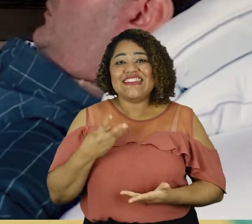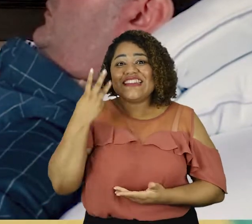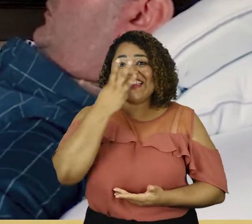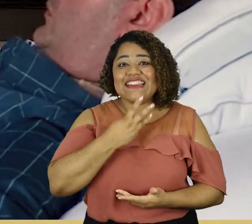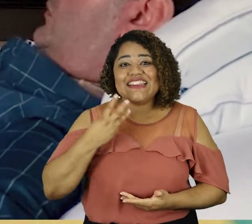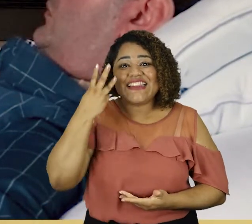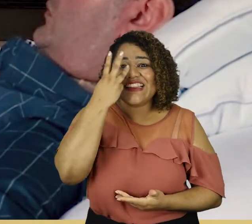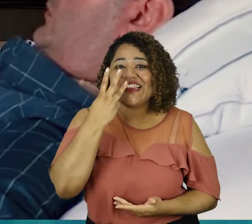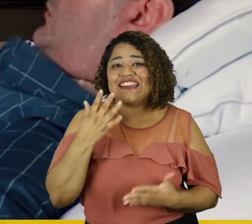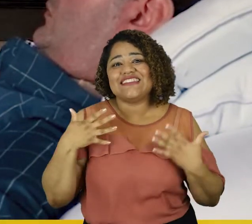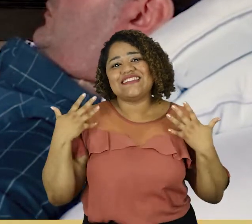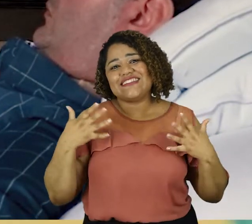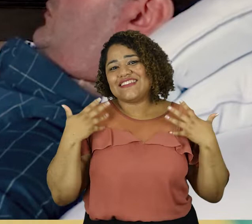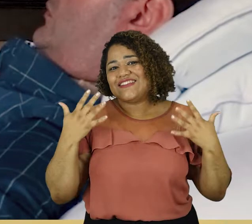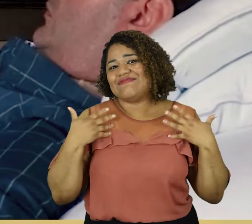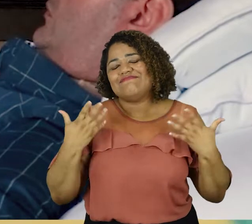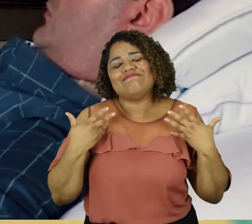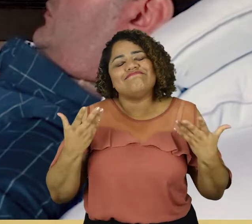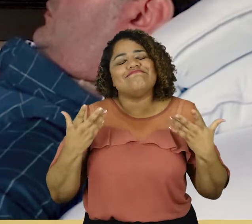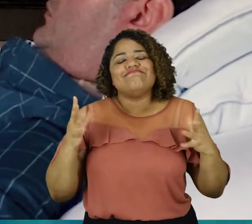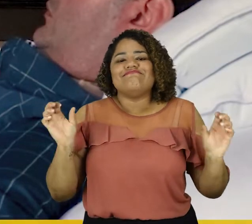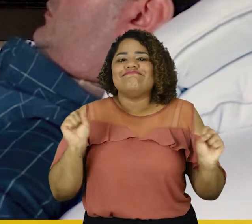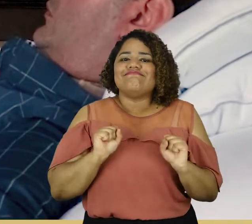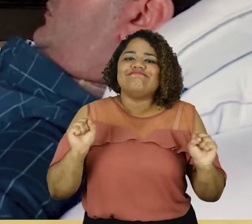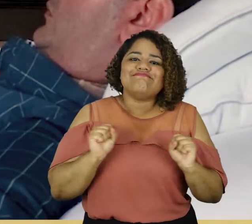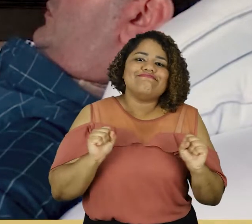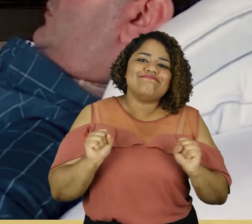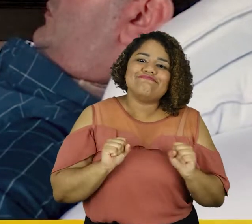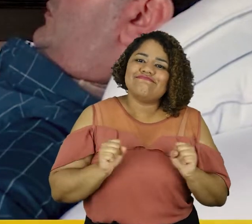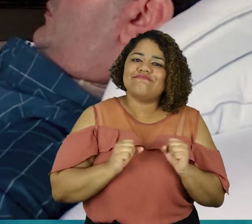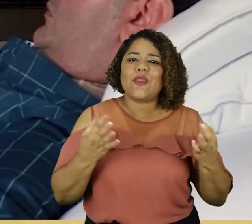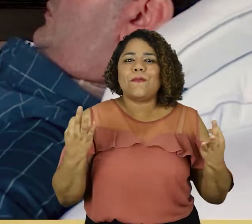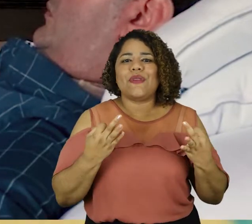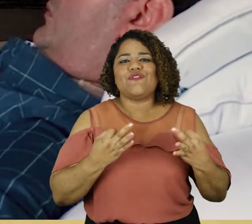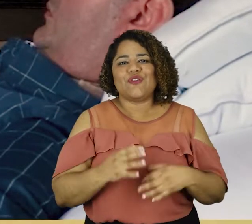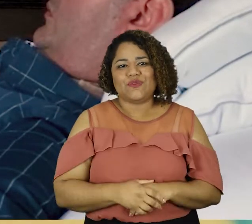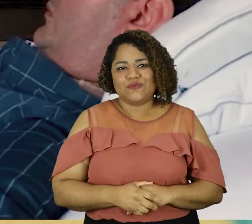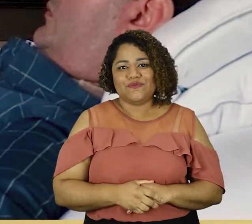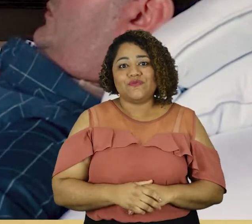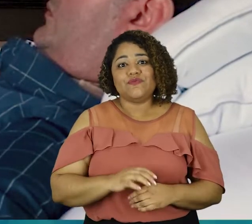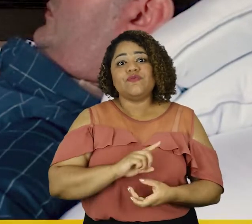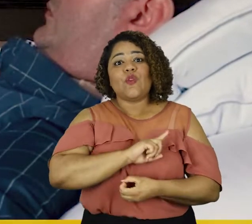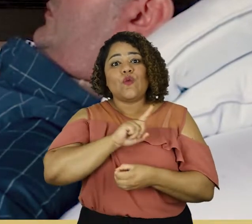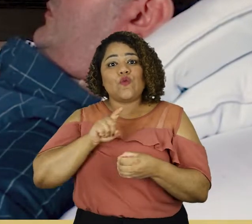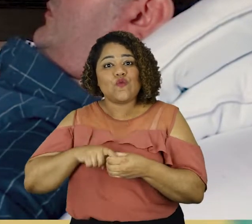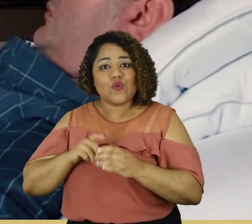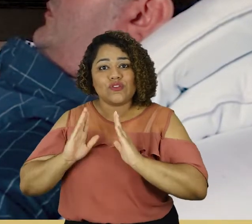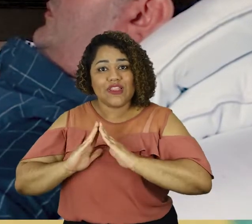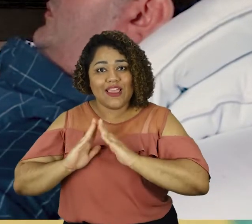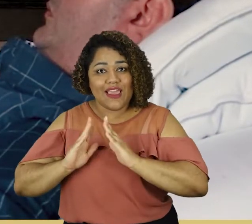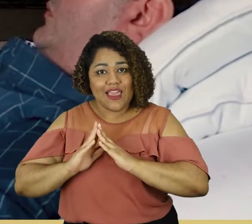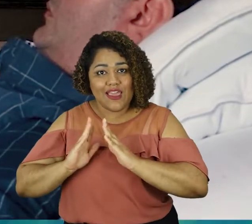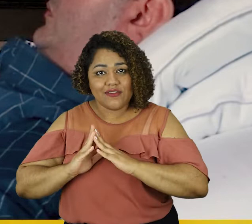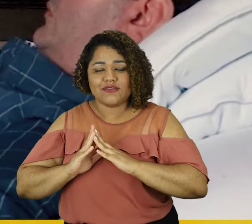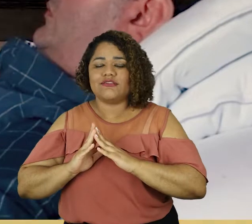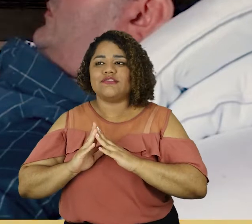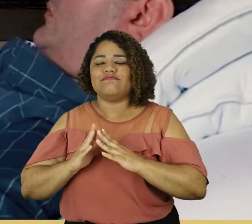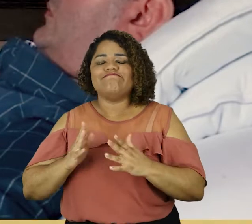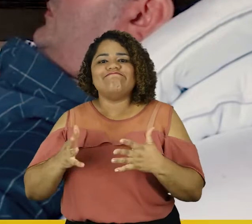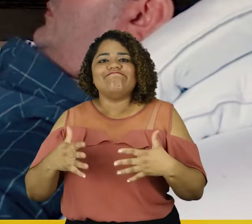de 3 horas, até o final da avenida. Havia sido uma tarde magnífica. Voltei radiante para casa,